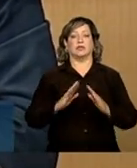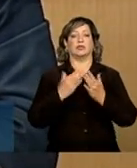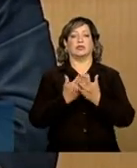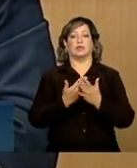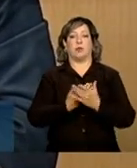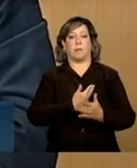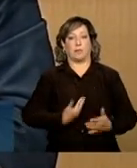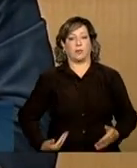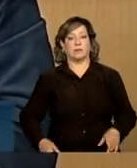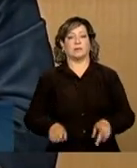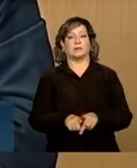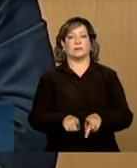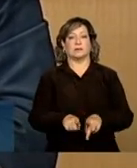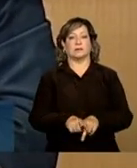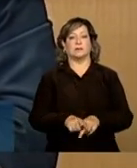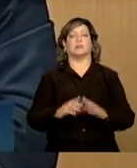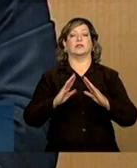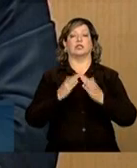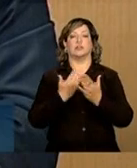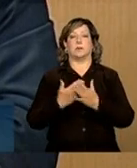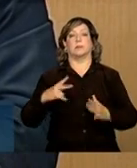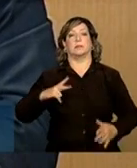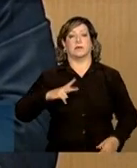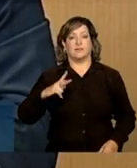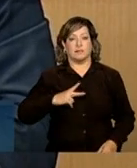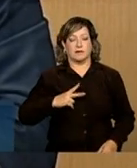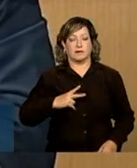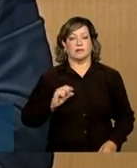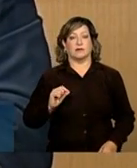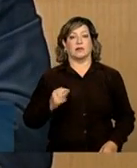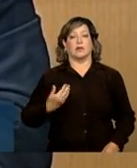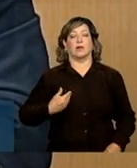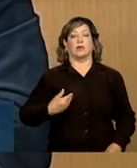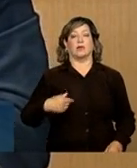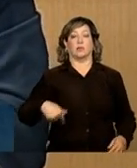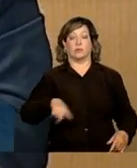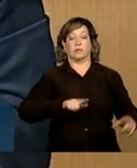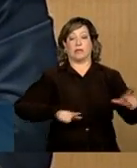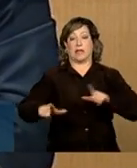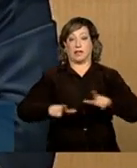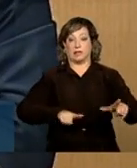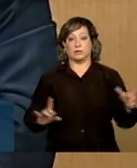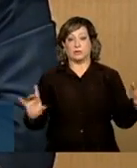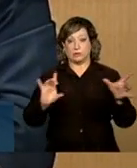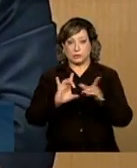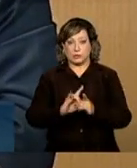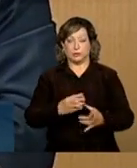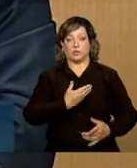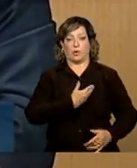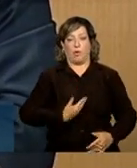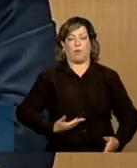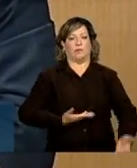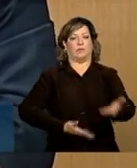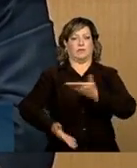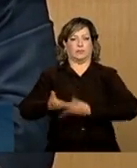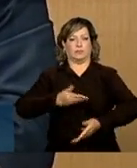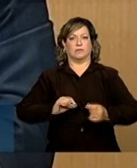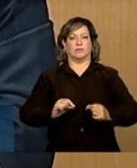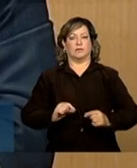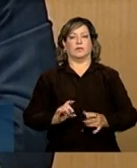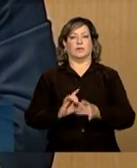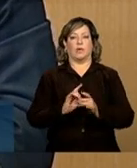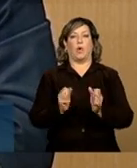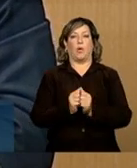e escola eh privada e numa ação conjunta de governo numa grande articulação com a Secretaria